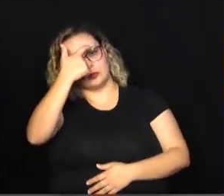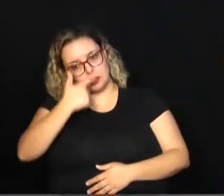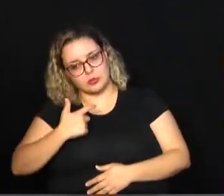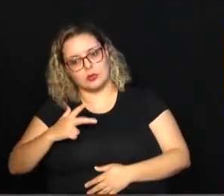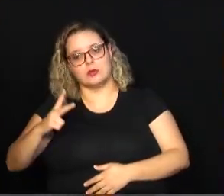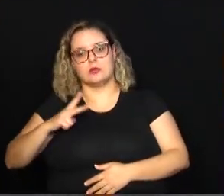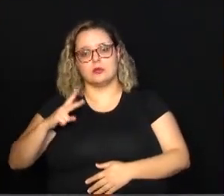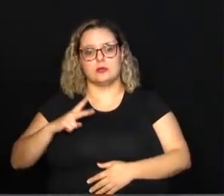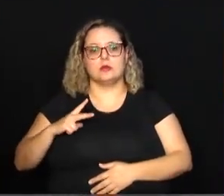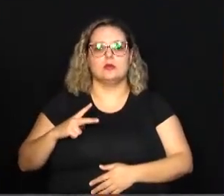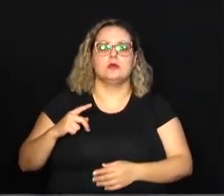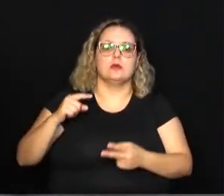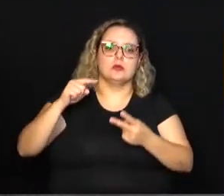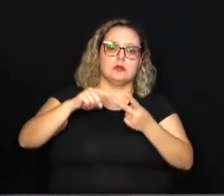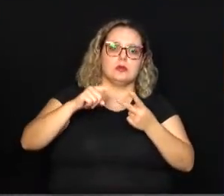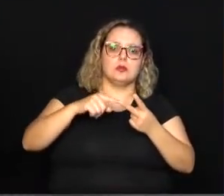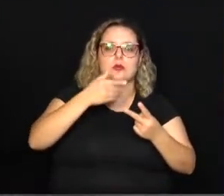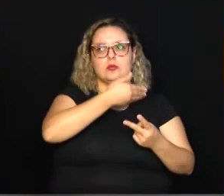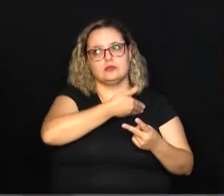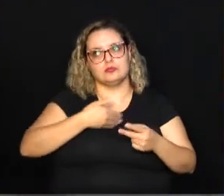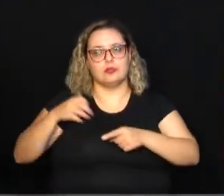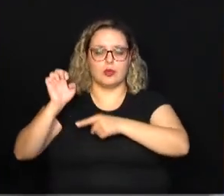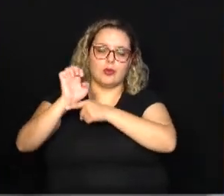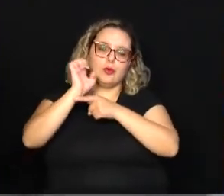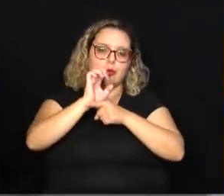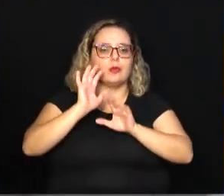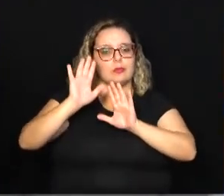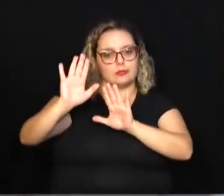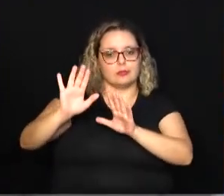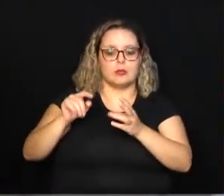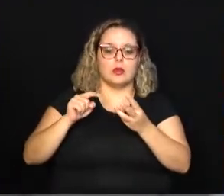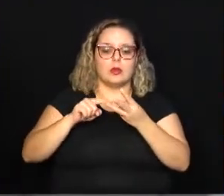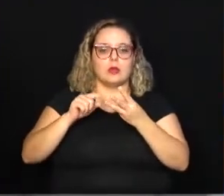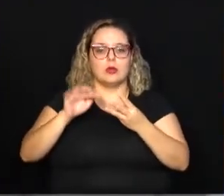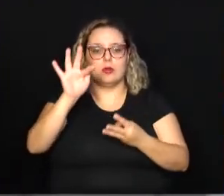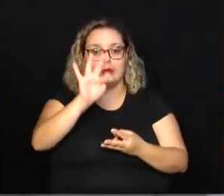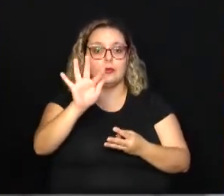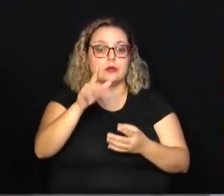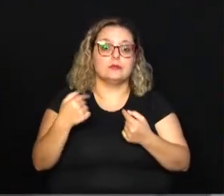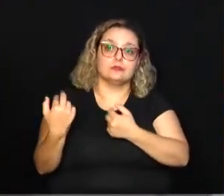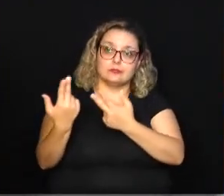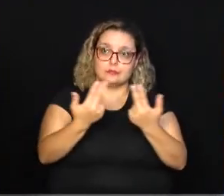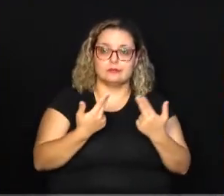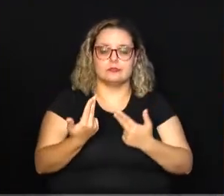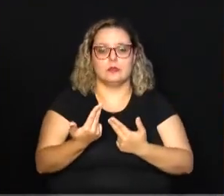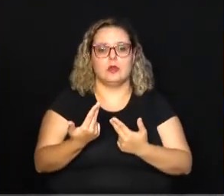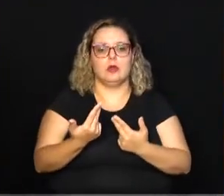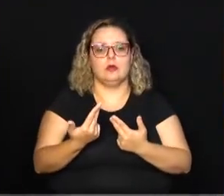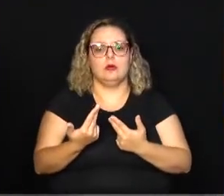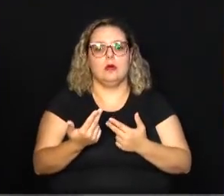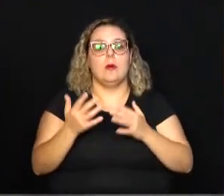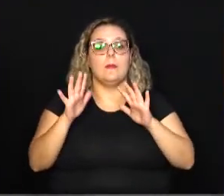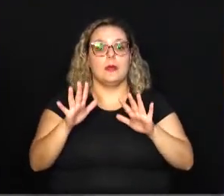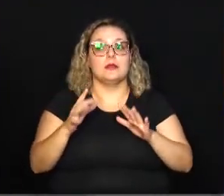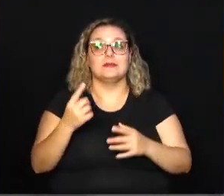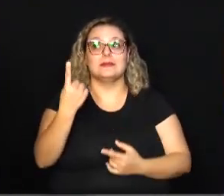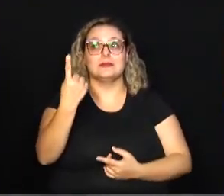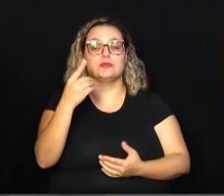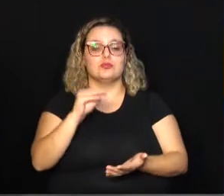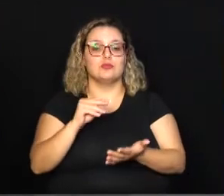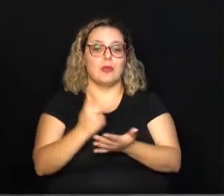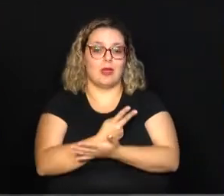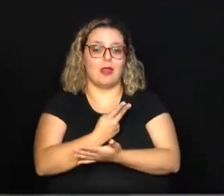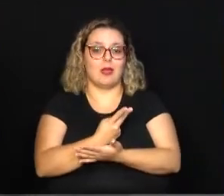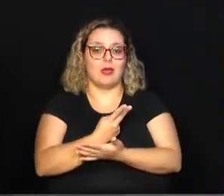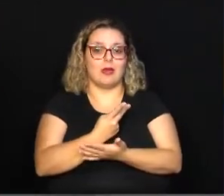dele e a federação a dele. Se alguém falha, obviamente vai afetar todo mundo. Mas qual o poder que a gente